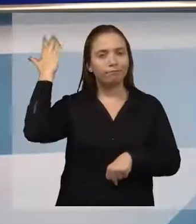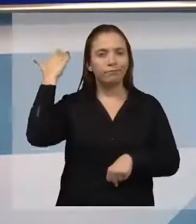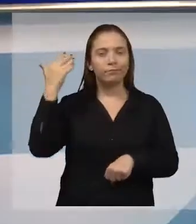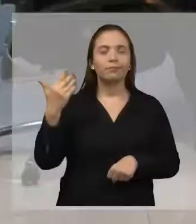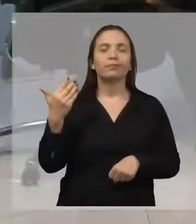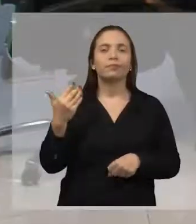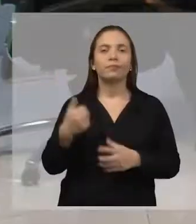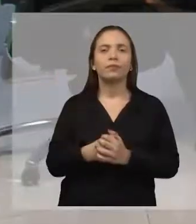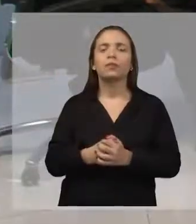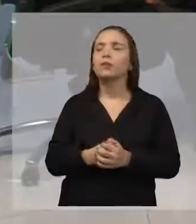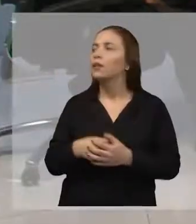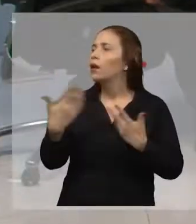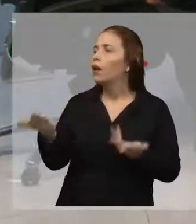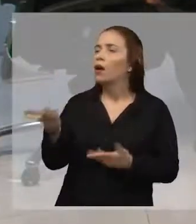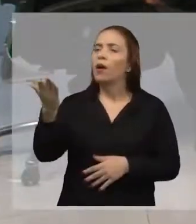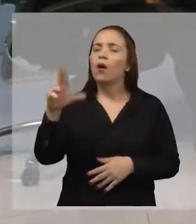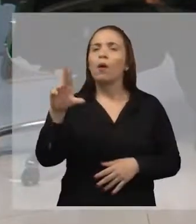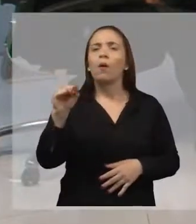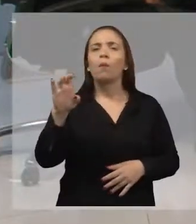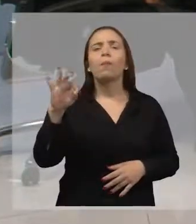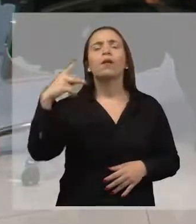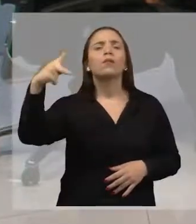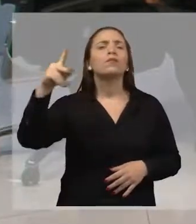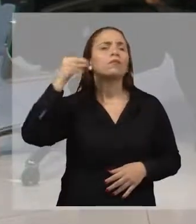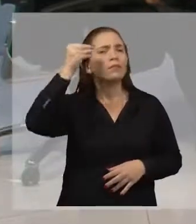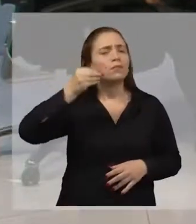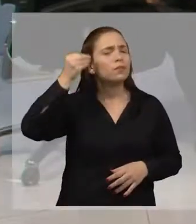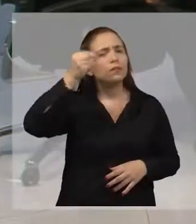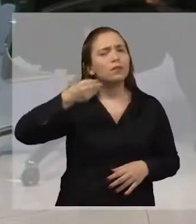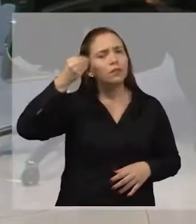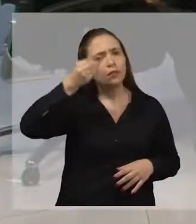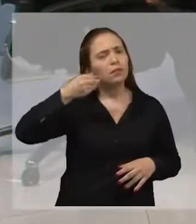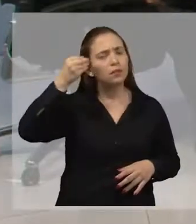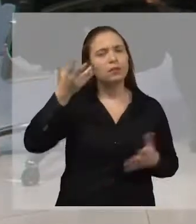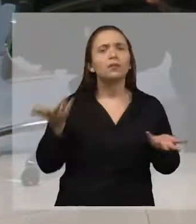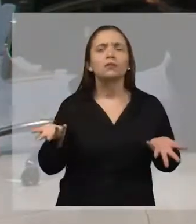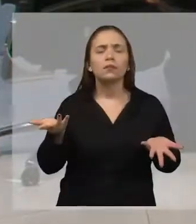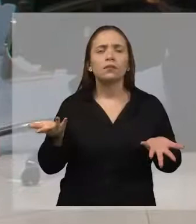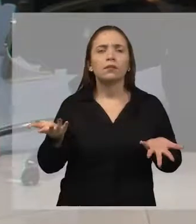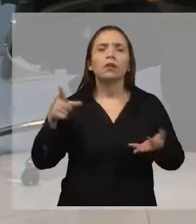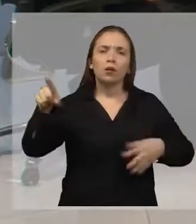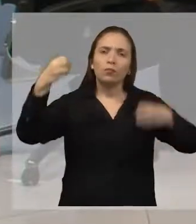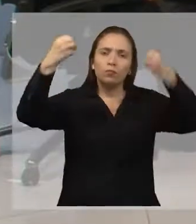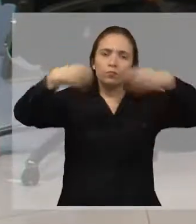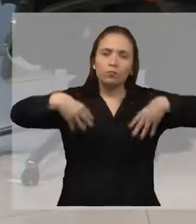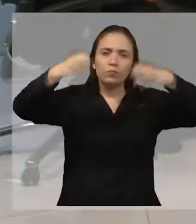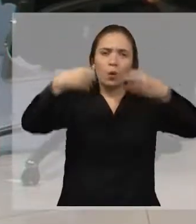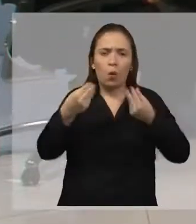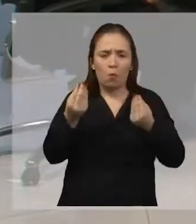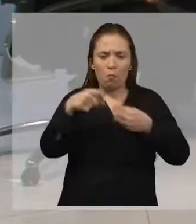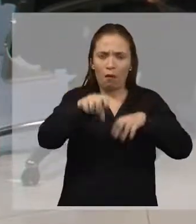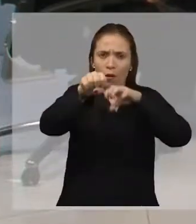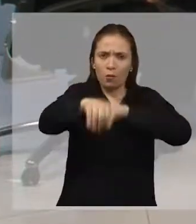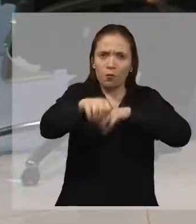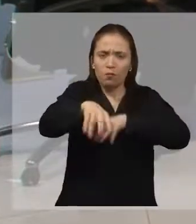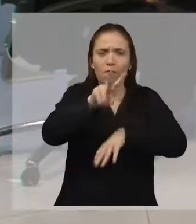né? Quando se fala, por exemplo, em escravismo, uma coisa é o escravismo clássico de Roma, da